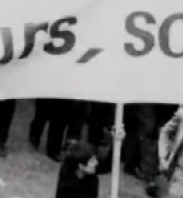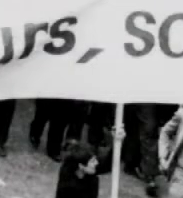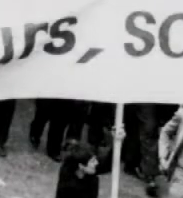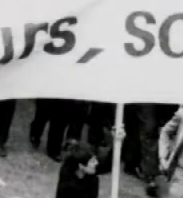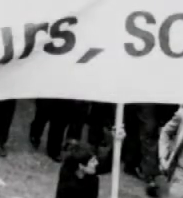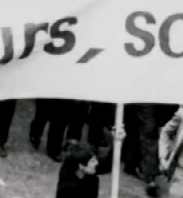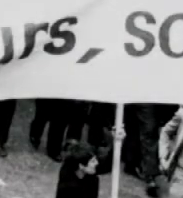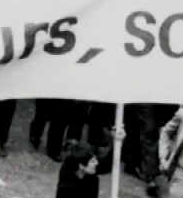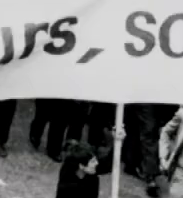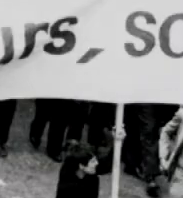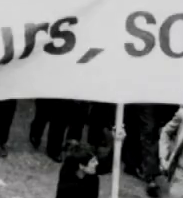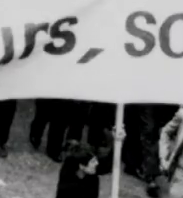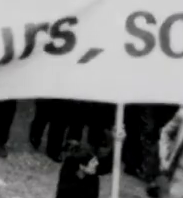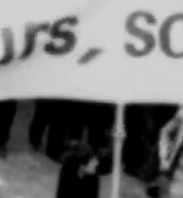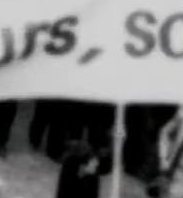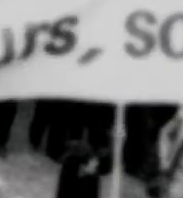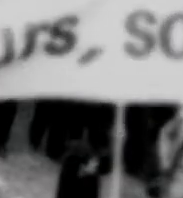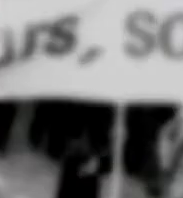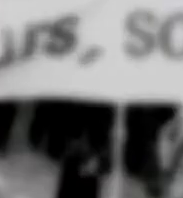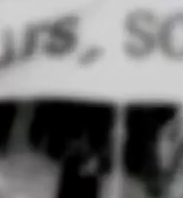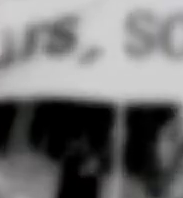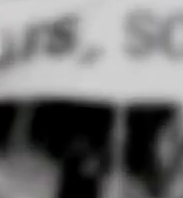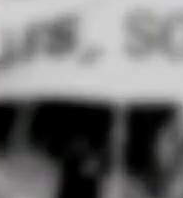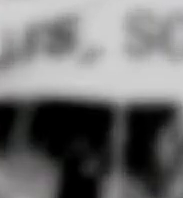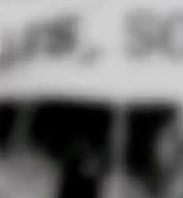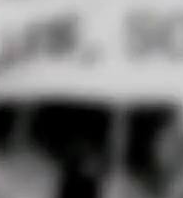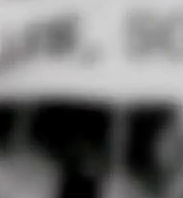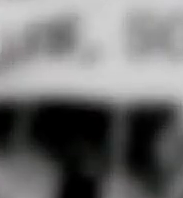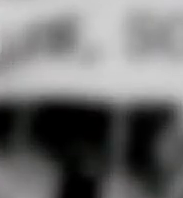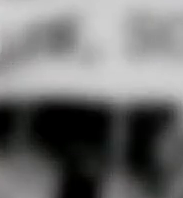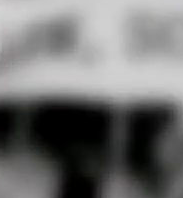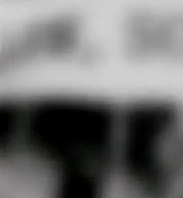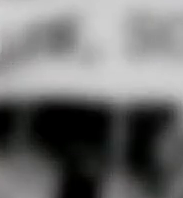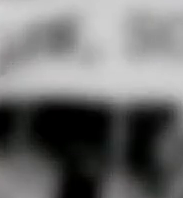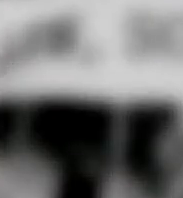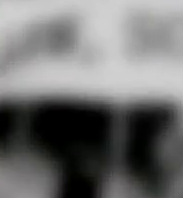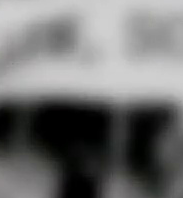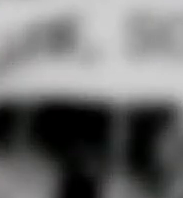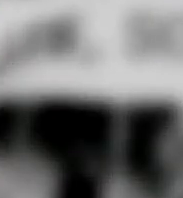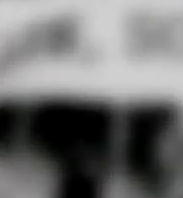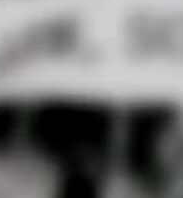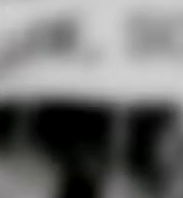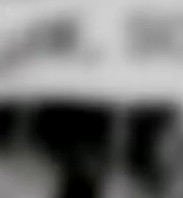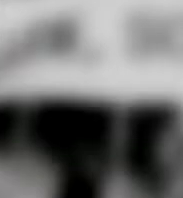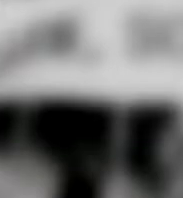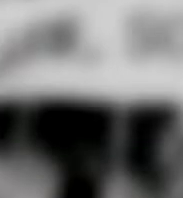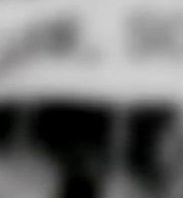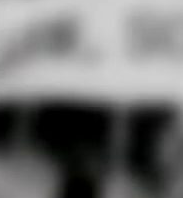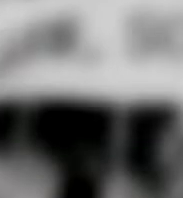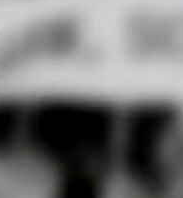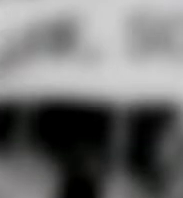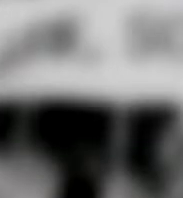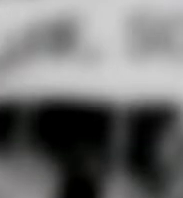Des heurts se poursuivaient encore tout à l'heure entre étudiants et forces de l'ordre à la périphérie du quartier latin. Alors, d'abord, le point là-dessus.